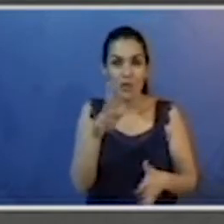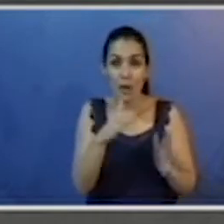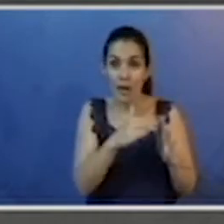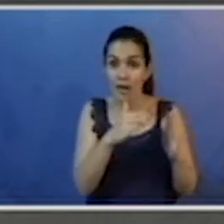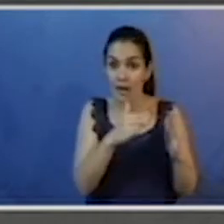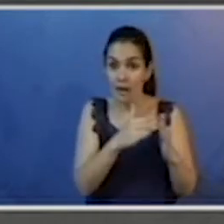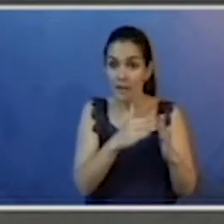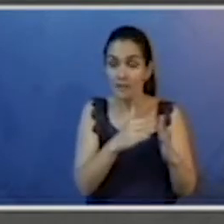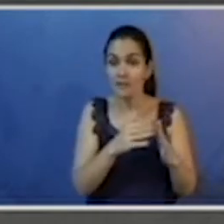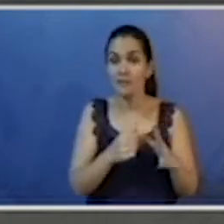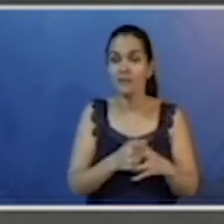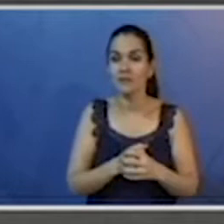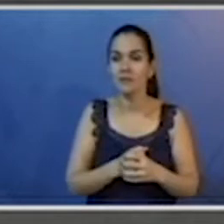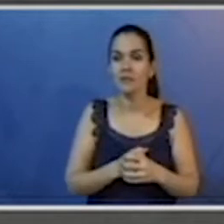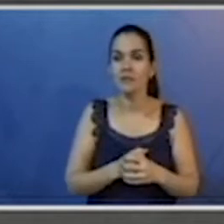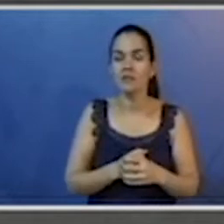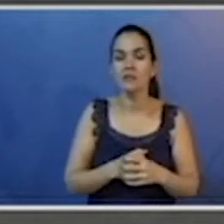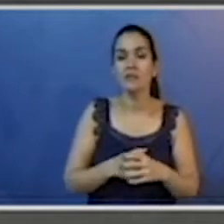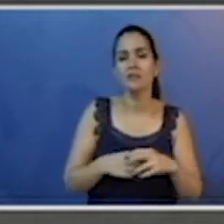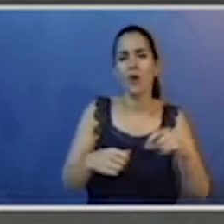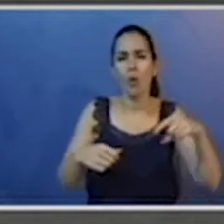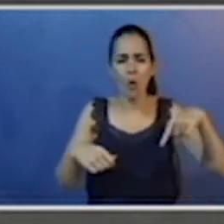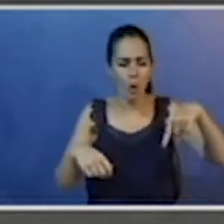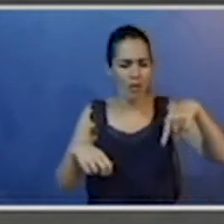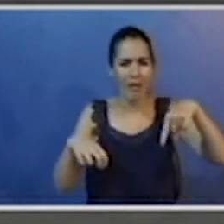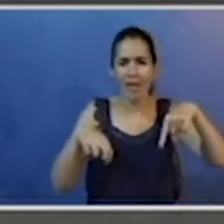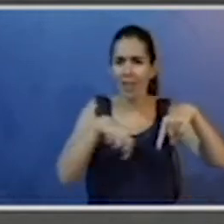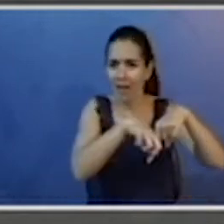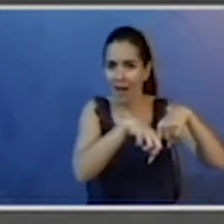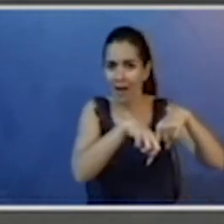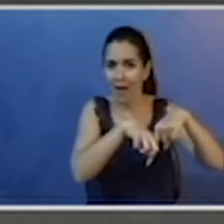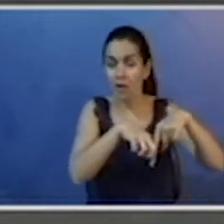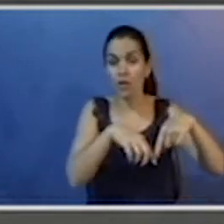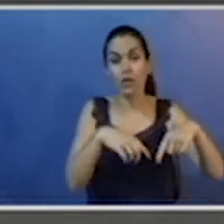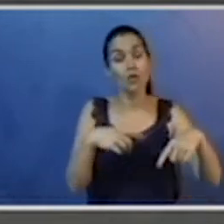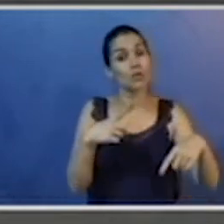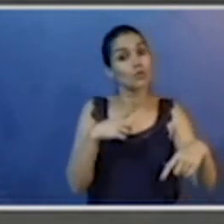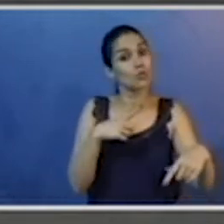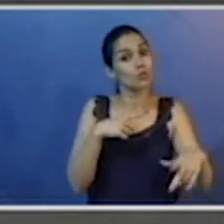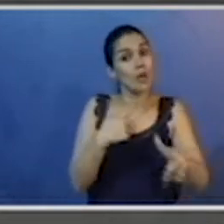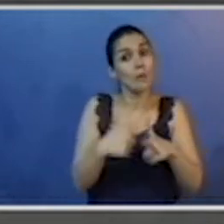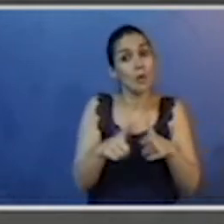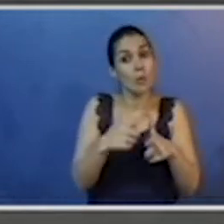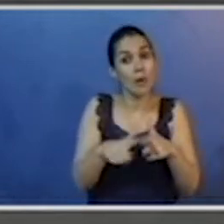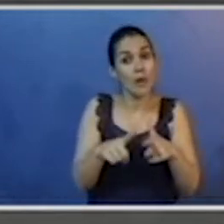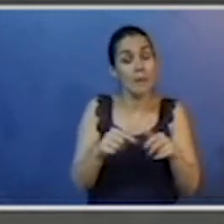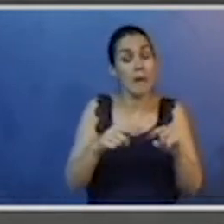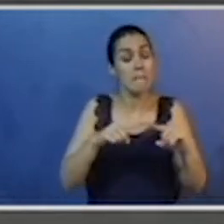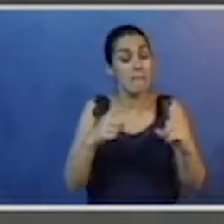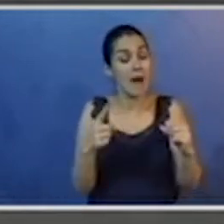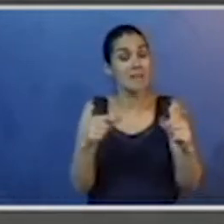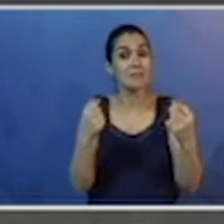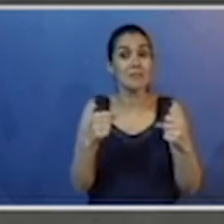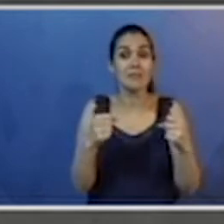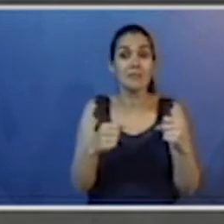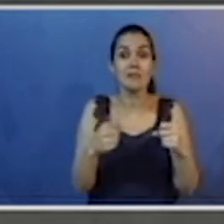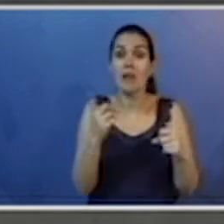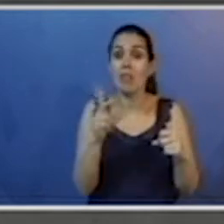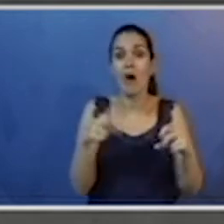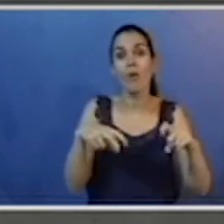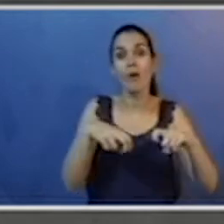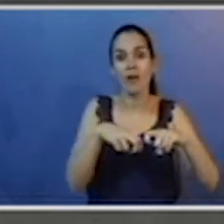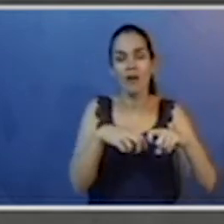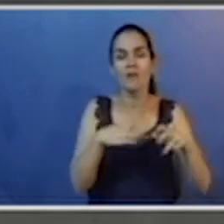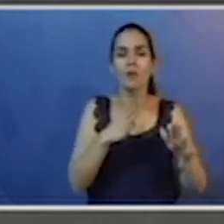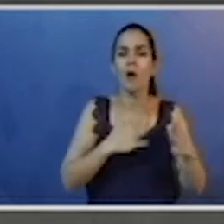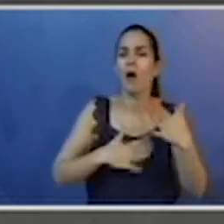mesmo aqui também você vai lá no cone não tem problema o objetivo é não tem é tentar não ralar mas conforme foi